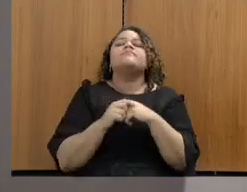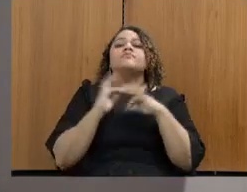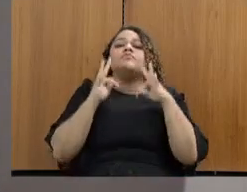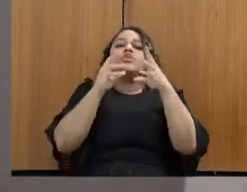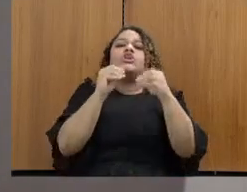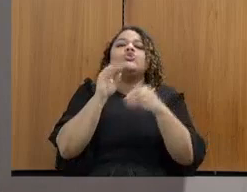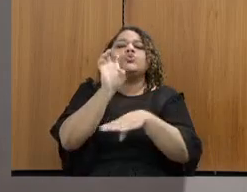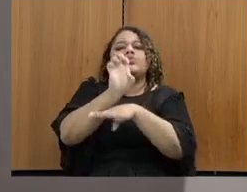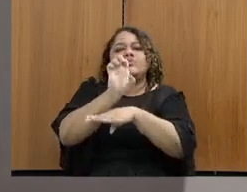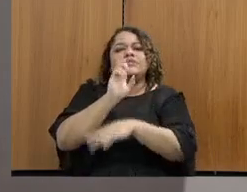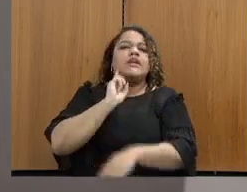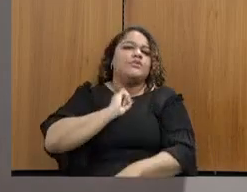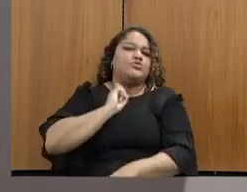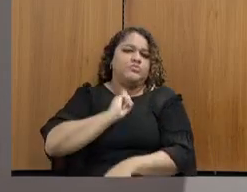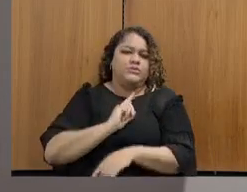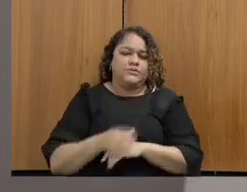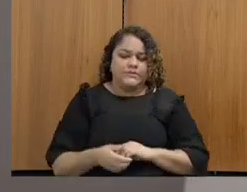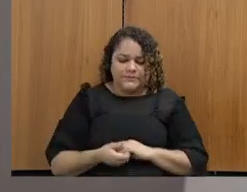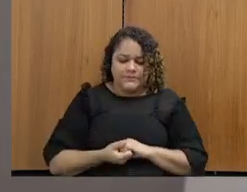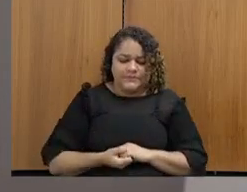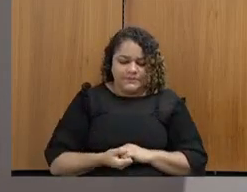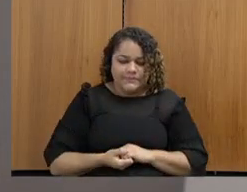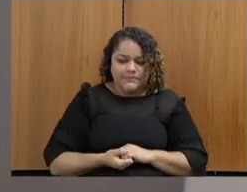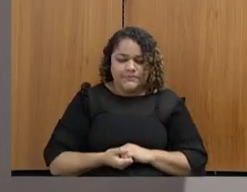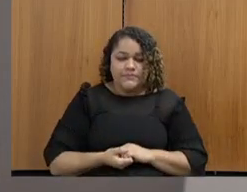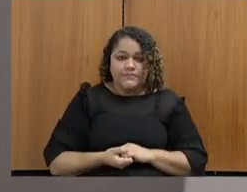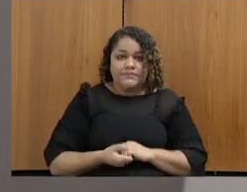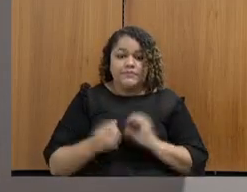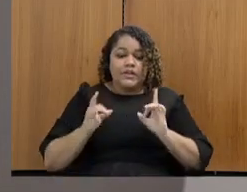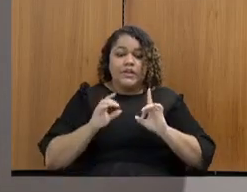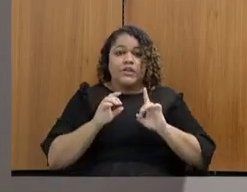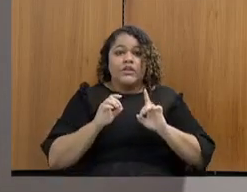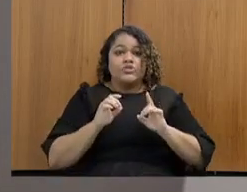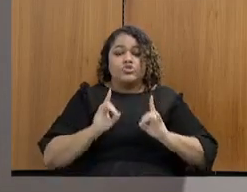estado quanto a estrutura é predial